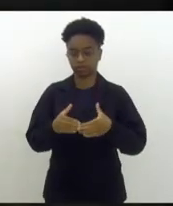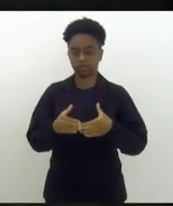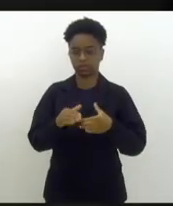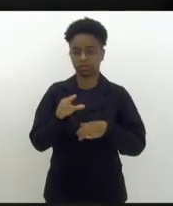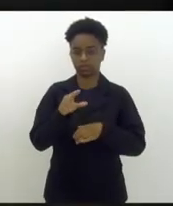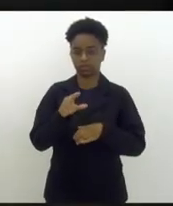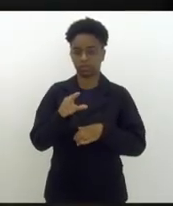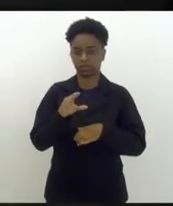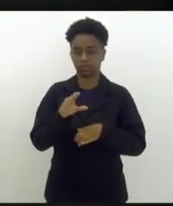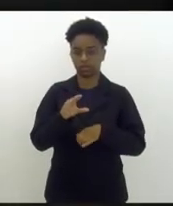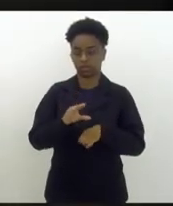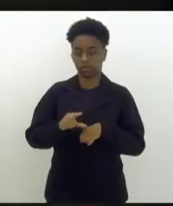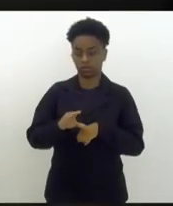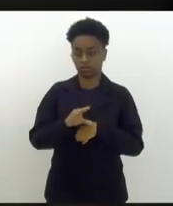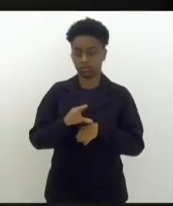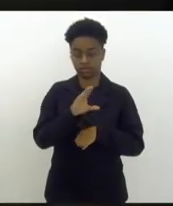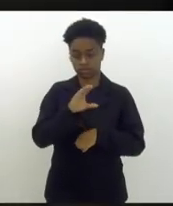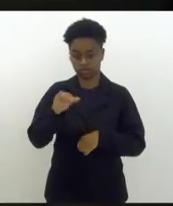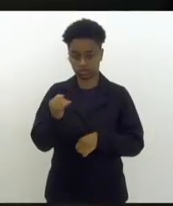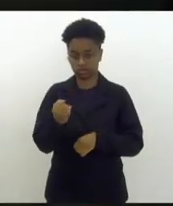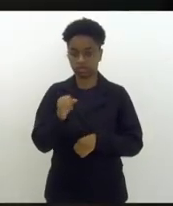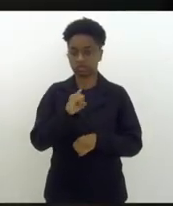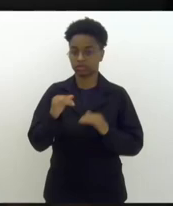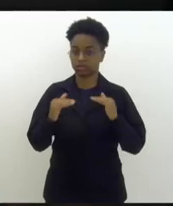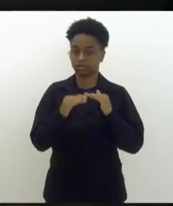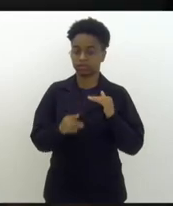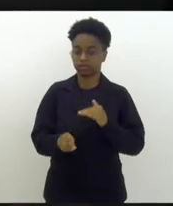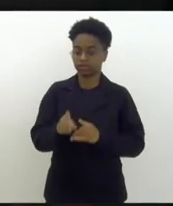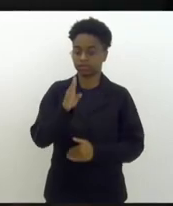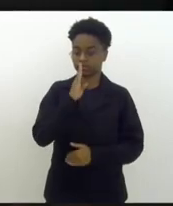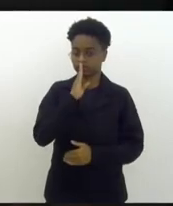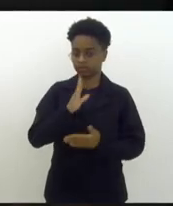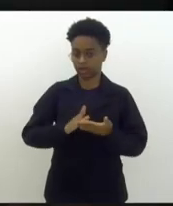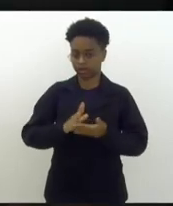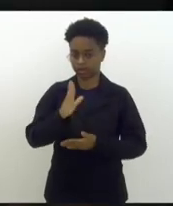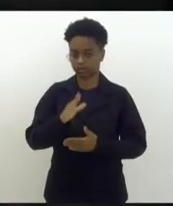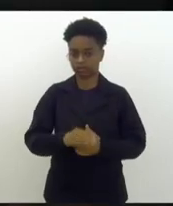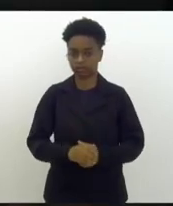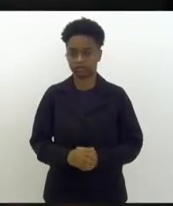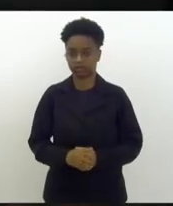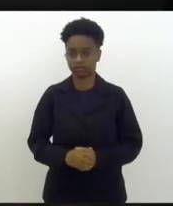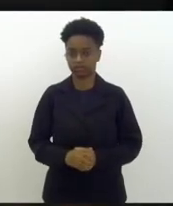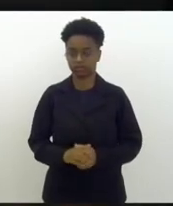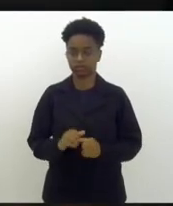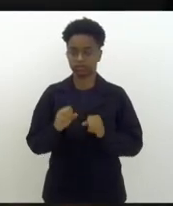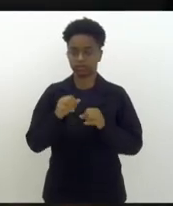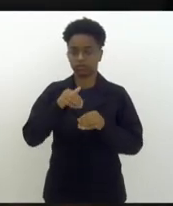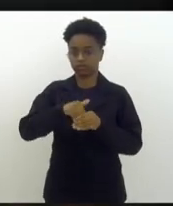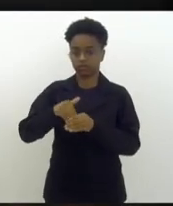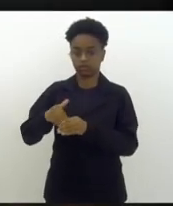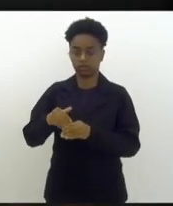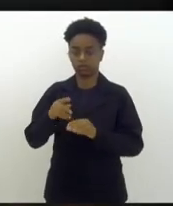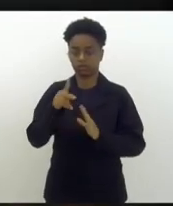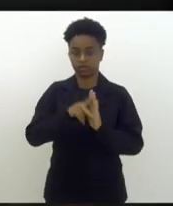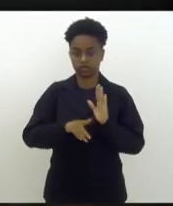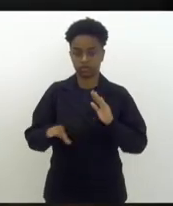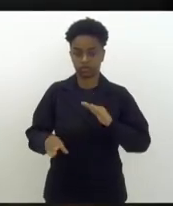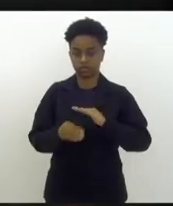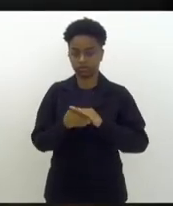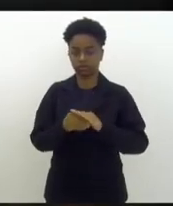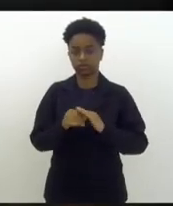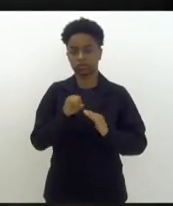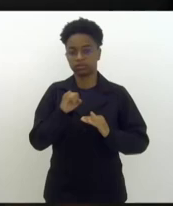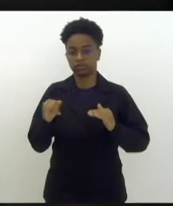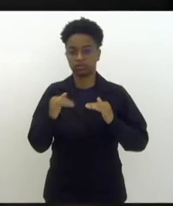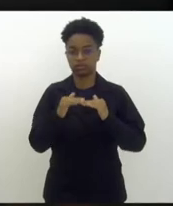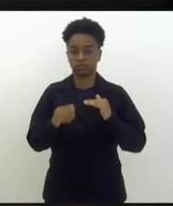constituição e justiça e emendas de plenários senhores que a própria Matheus Como estão aprovado em votação projeto assim emendado senhores que